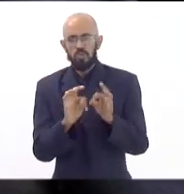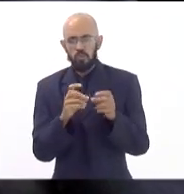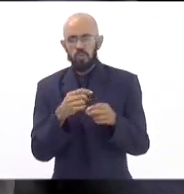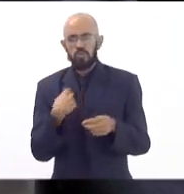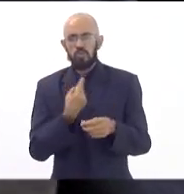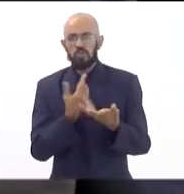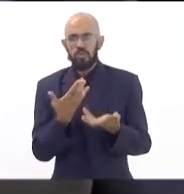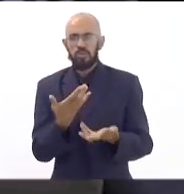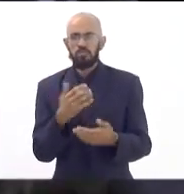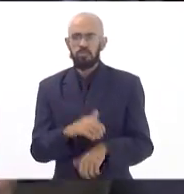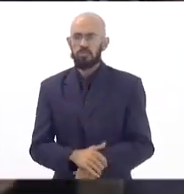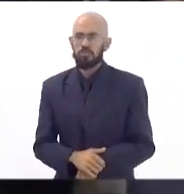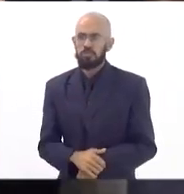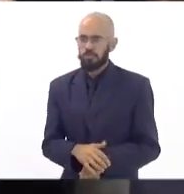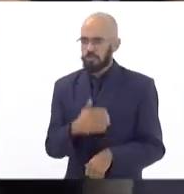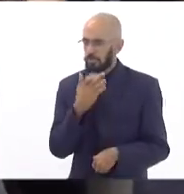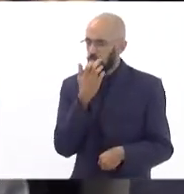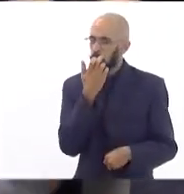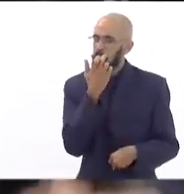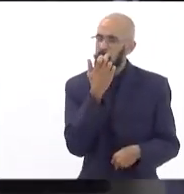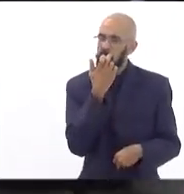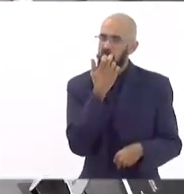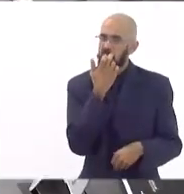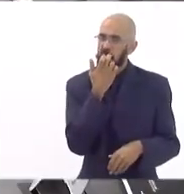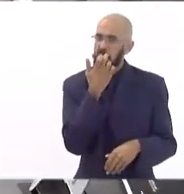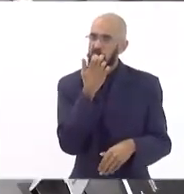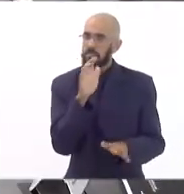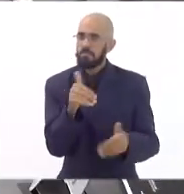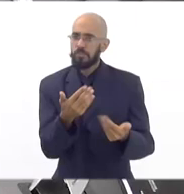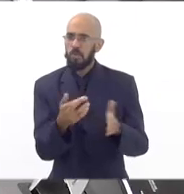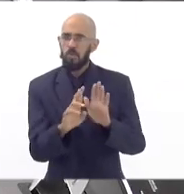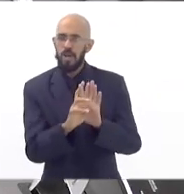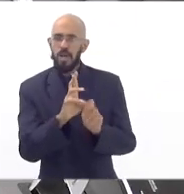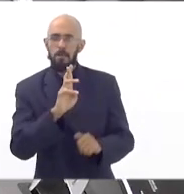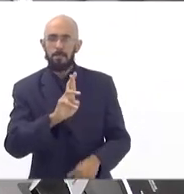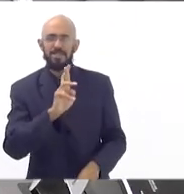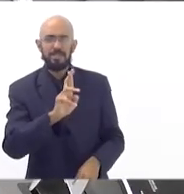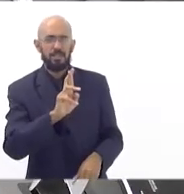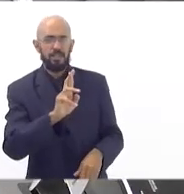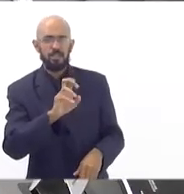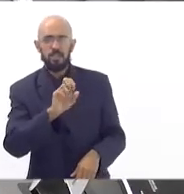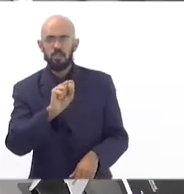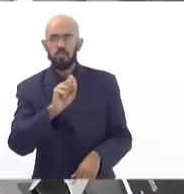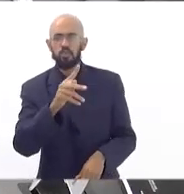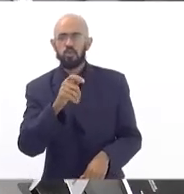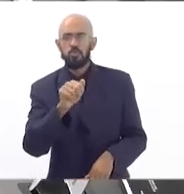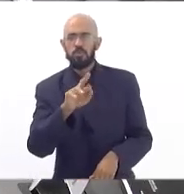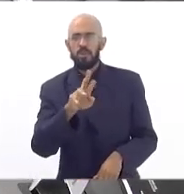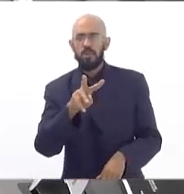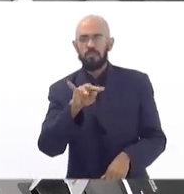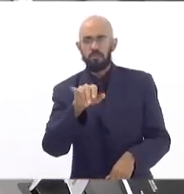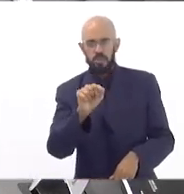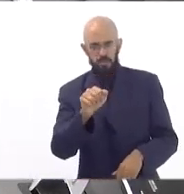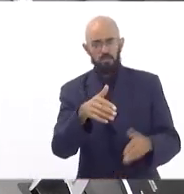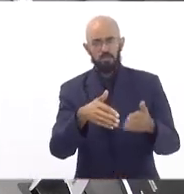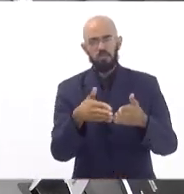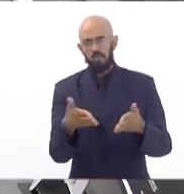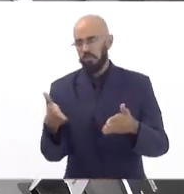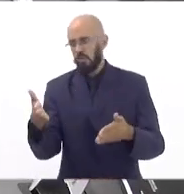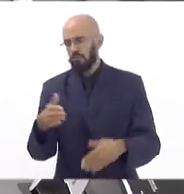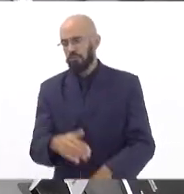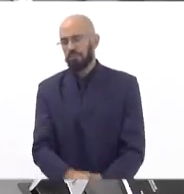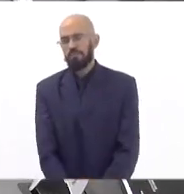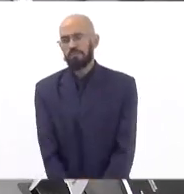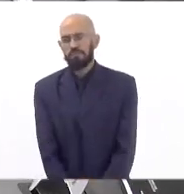buscando obrigado é o representante da SuperVia e já está lá já da palavra e